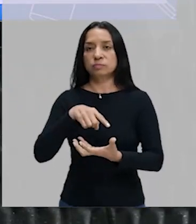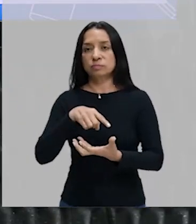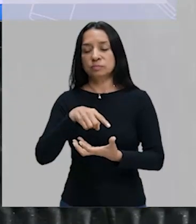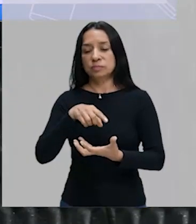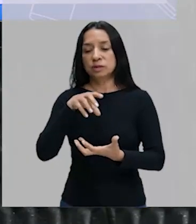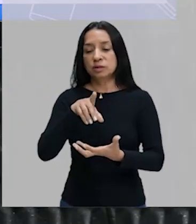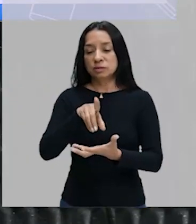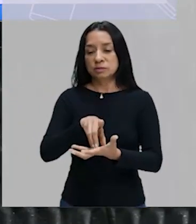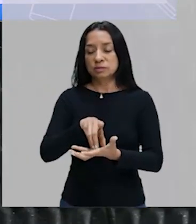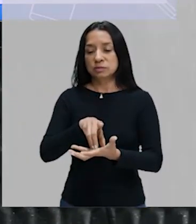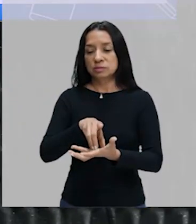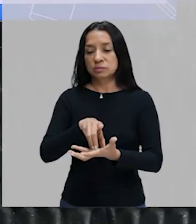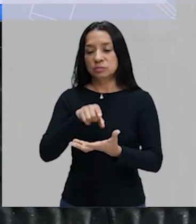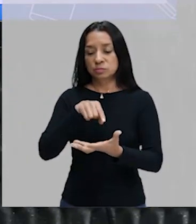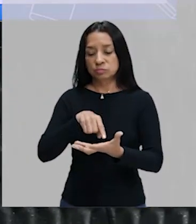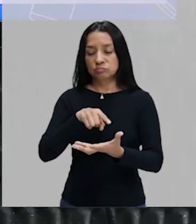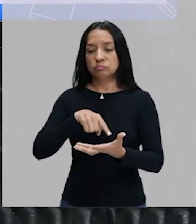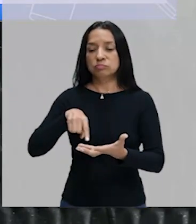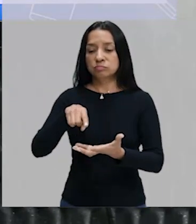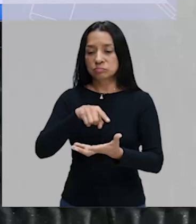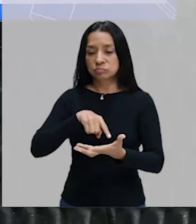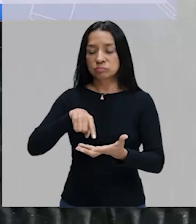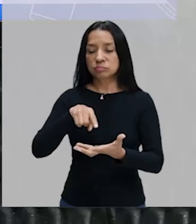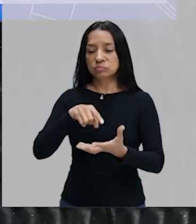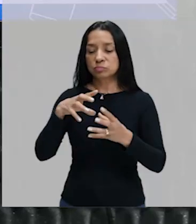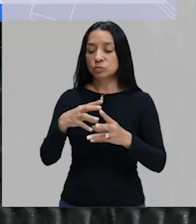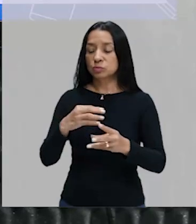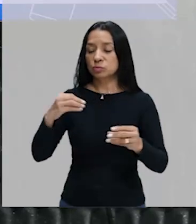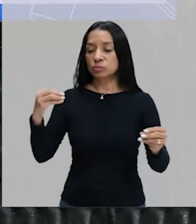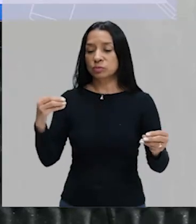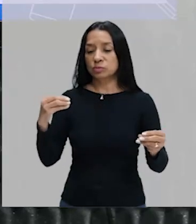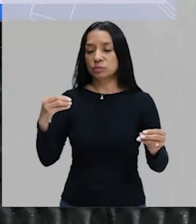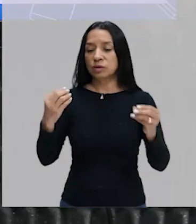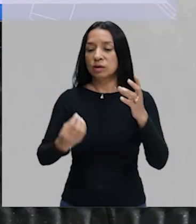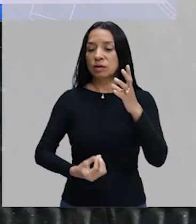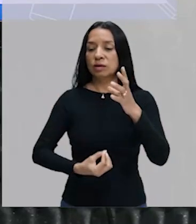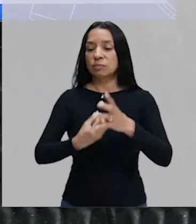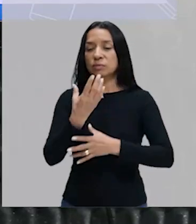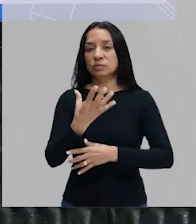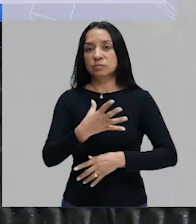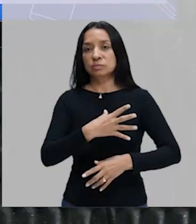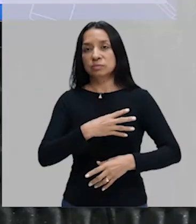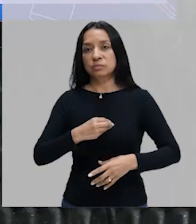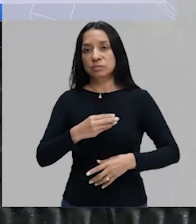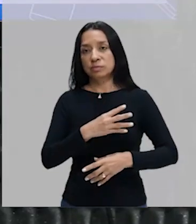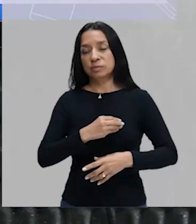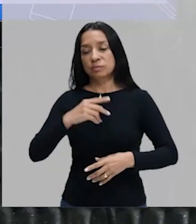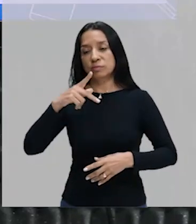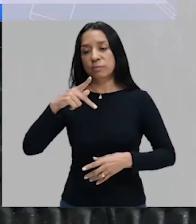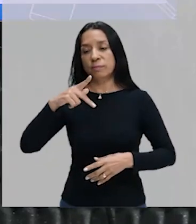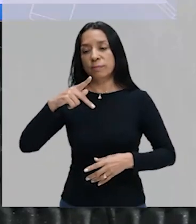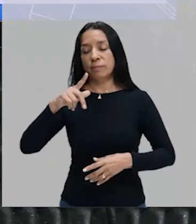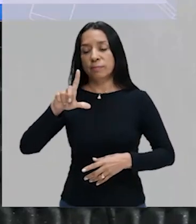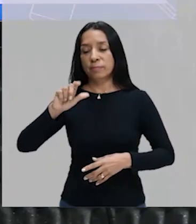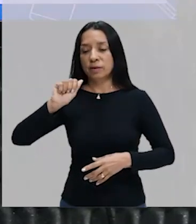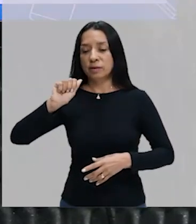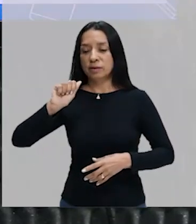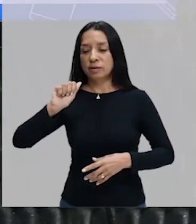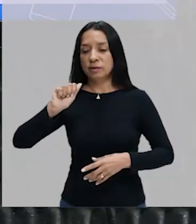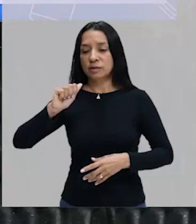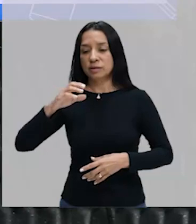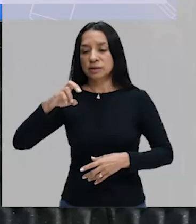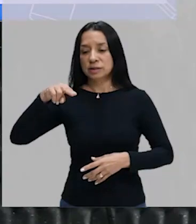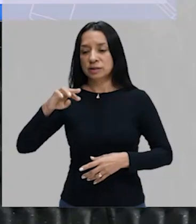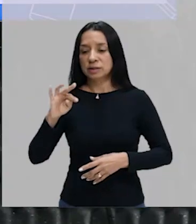E ali, pessoal, ó, extinção dos dinossauros, aparecimento dos mamíferos placentários, ou seja, mamíferos que